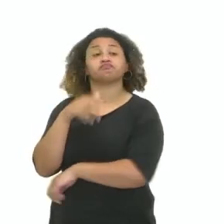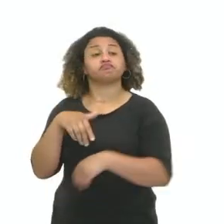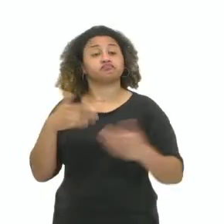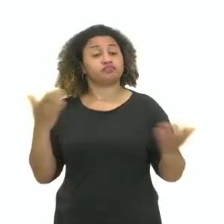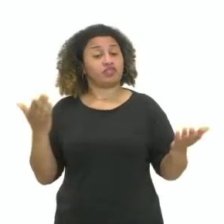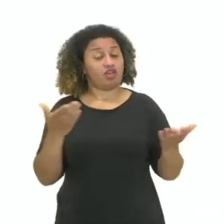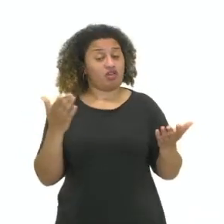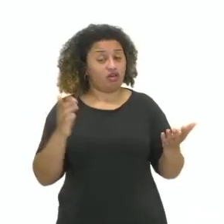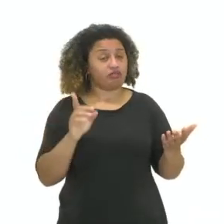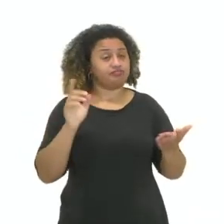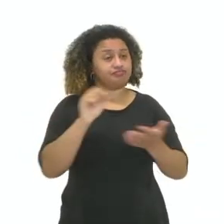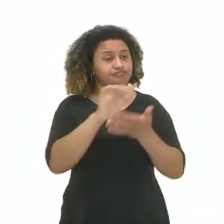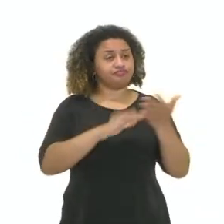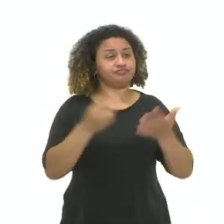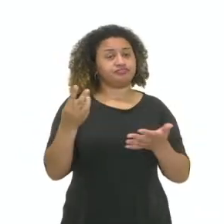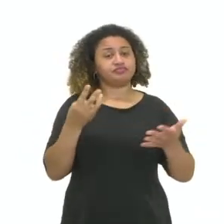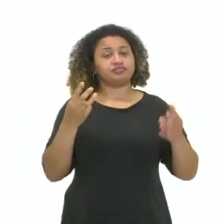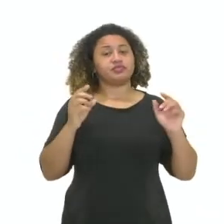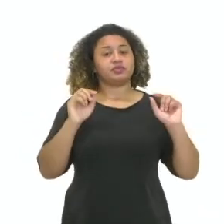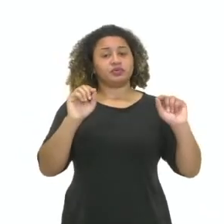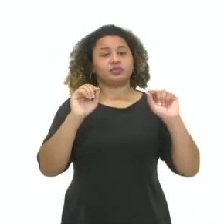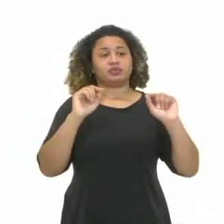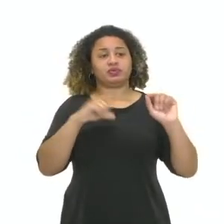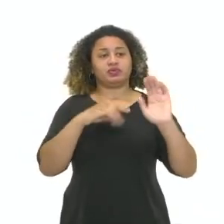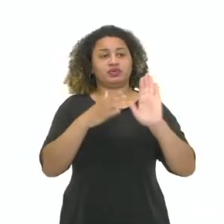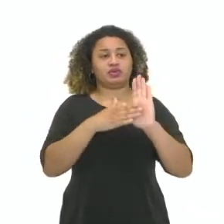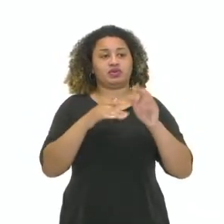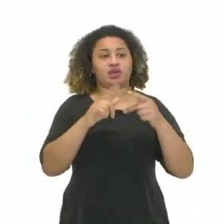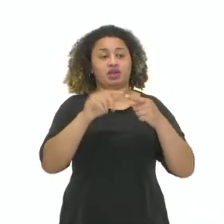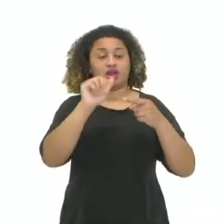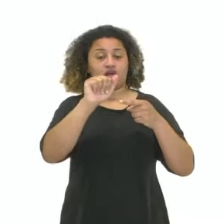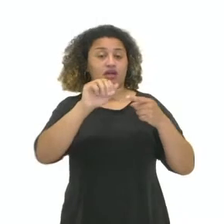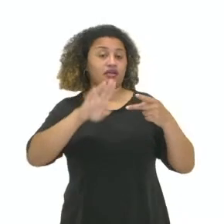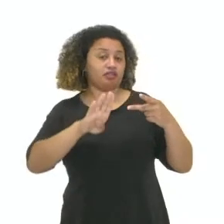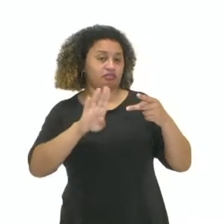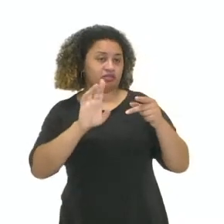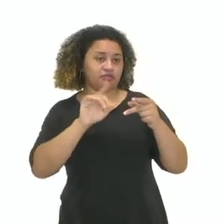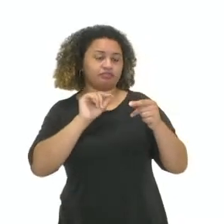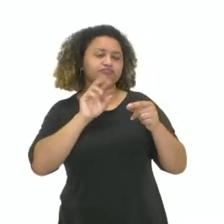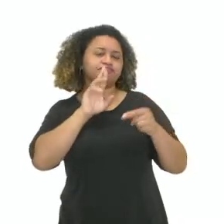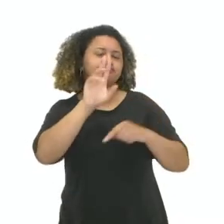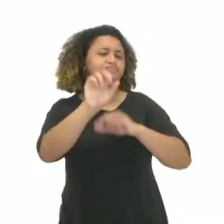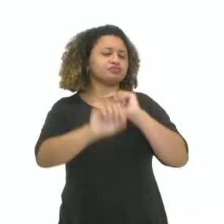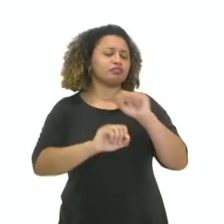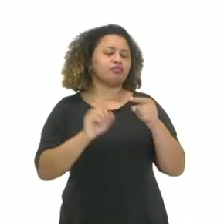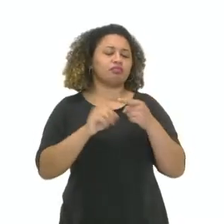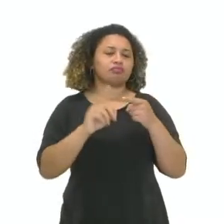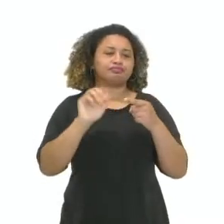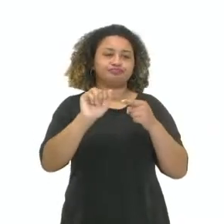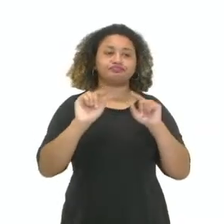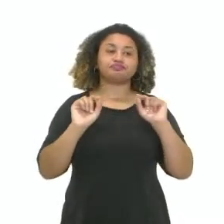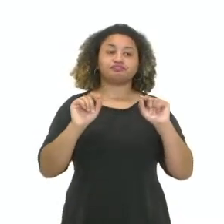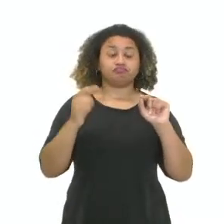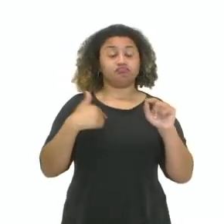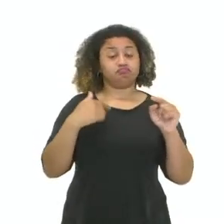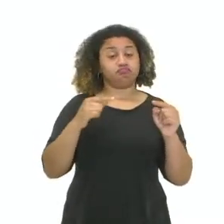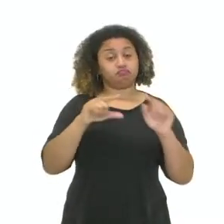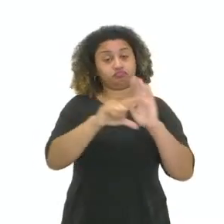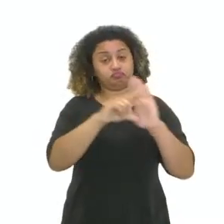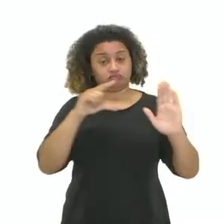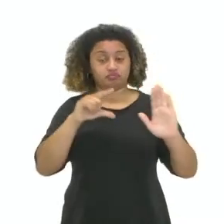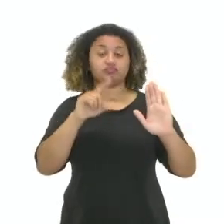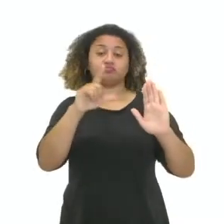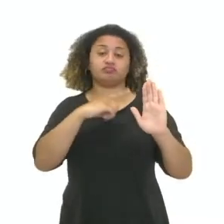3, nós vamos ter a proposta A e B. Na A, de acordo com essa passagem da